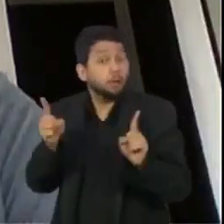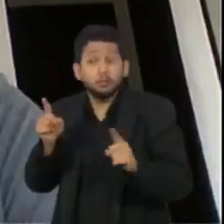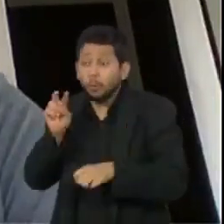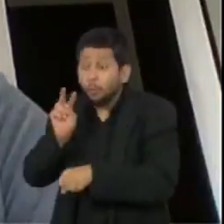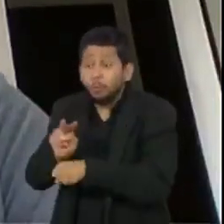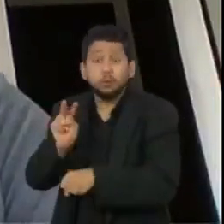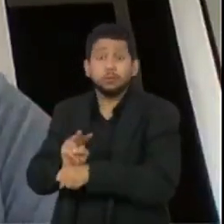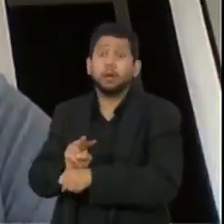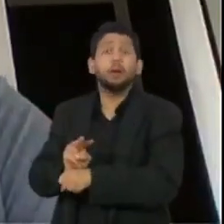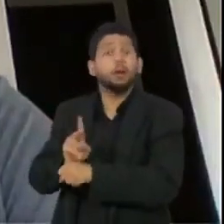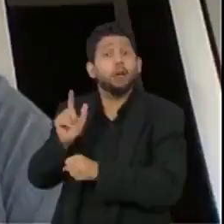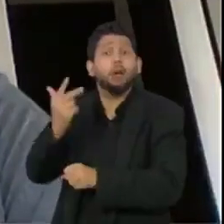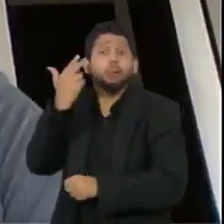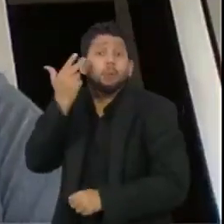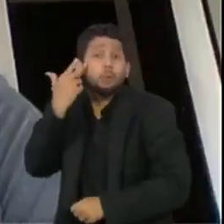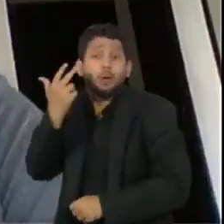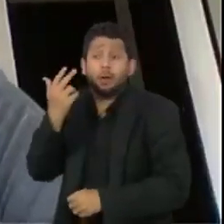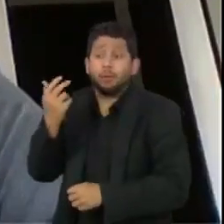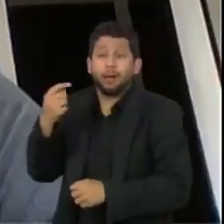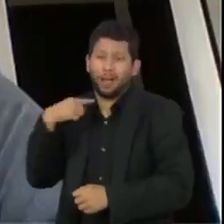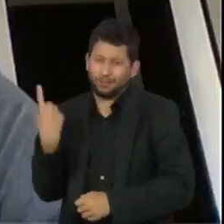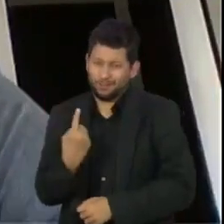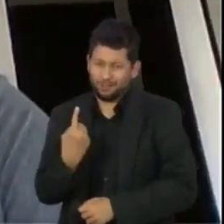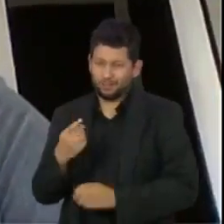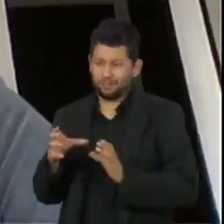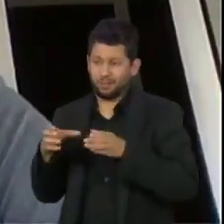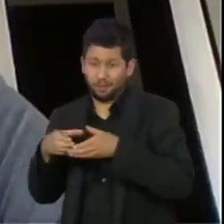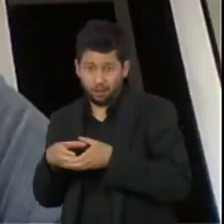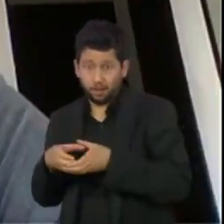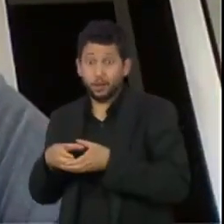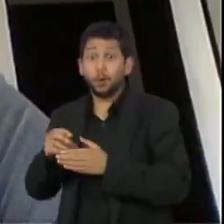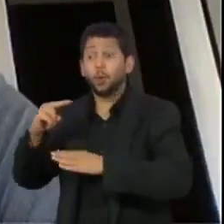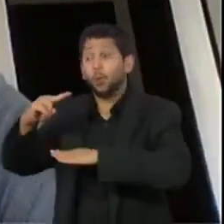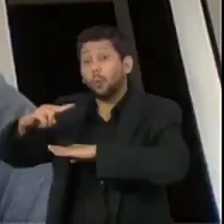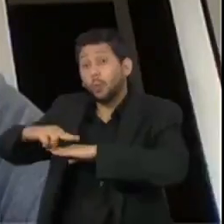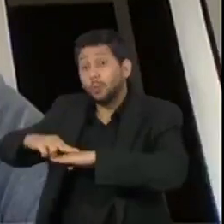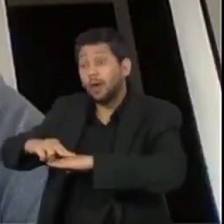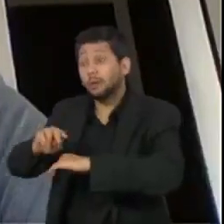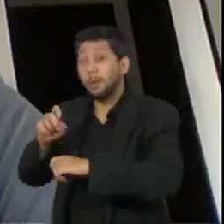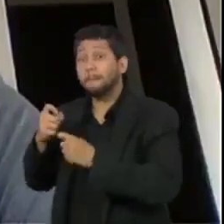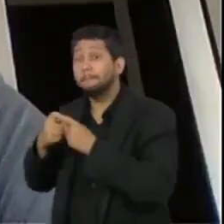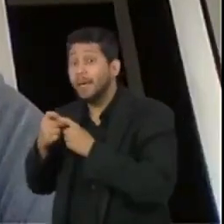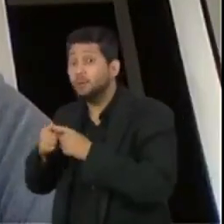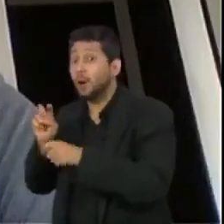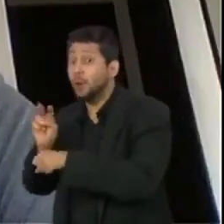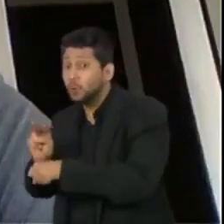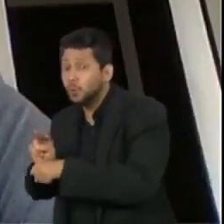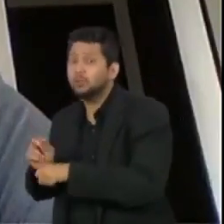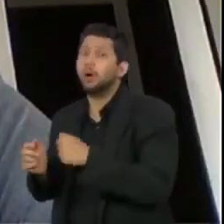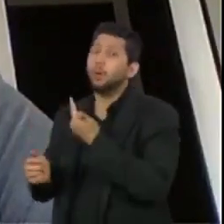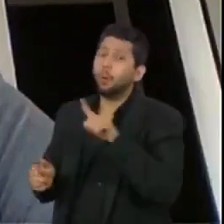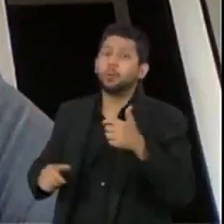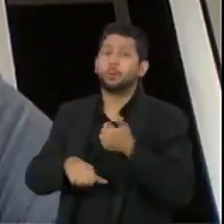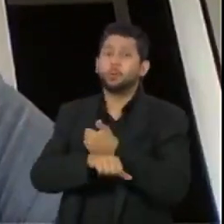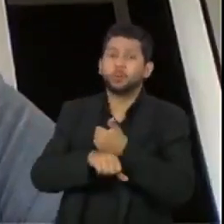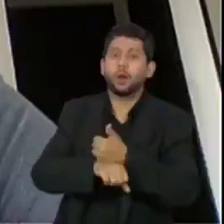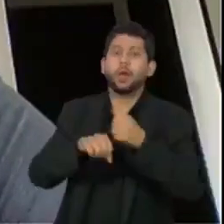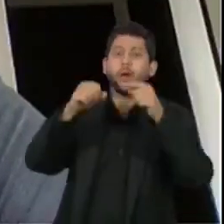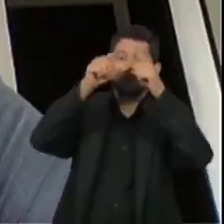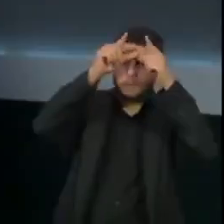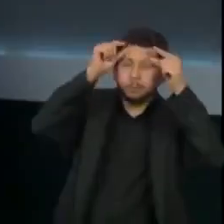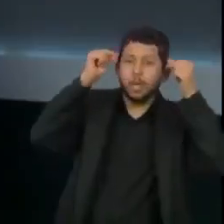outra especialidade, com a diferença de que na nossa ele não é feito somente pelo médico, como também por outros profissionais de